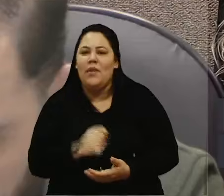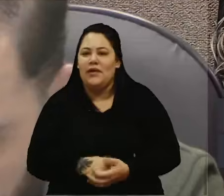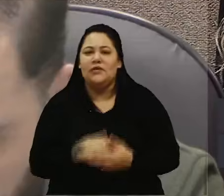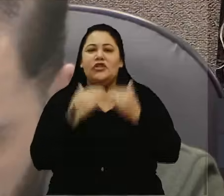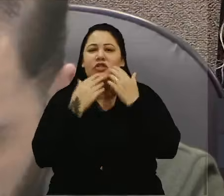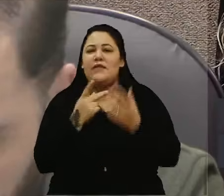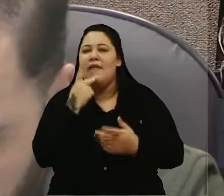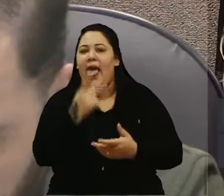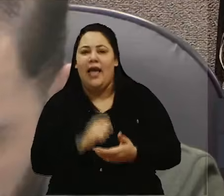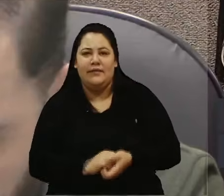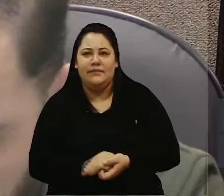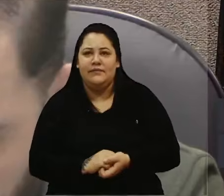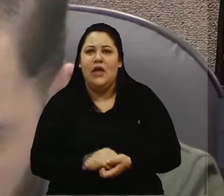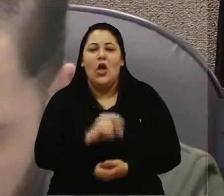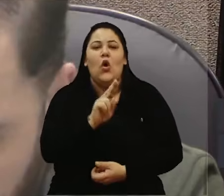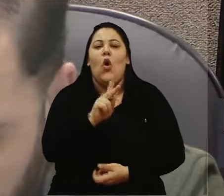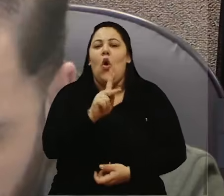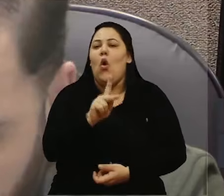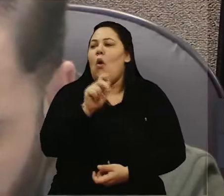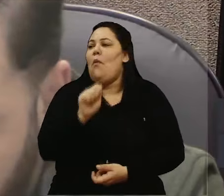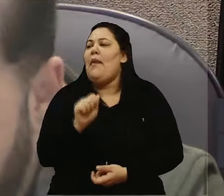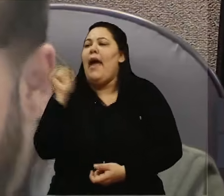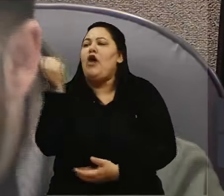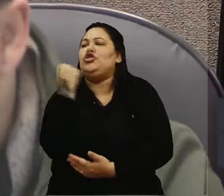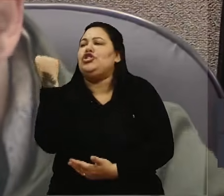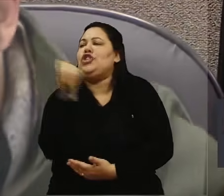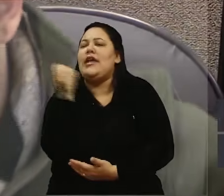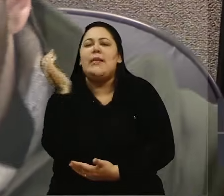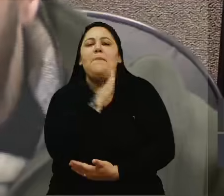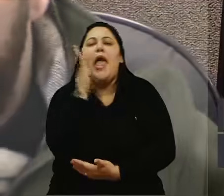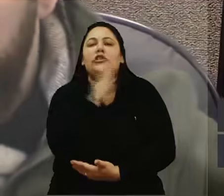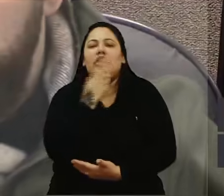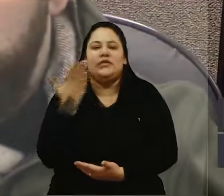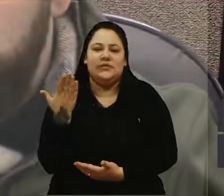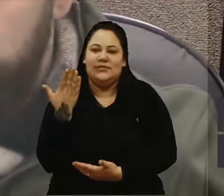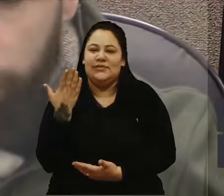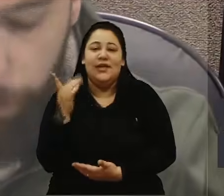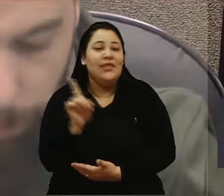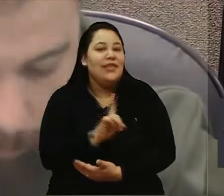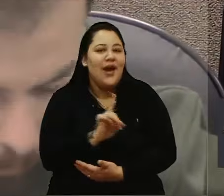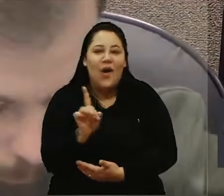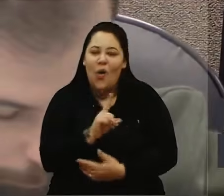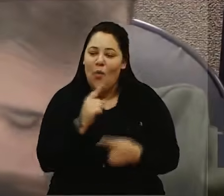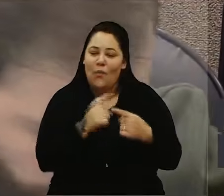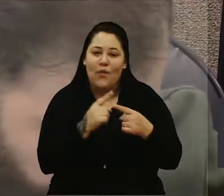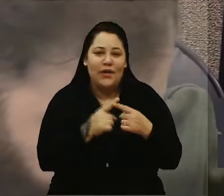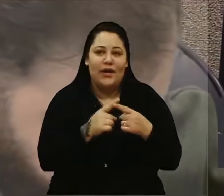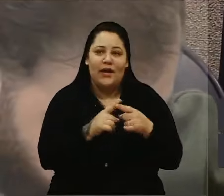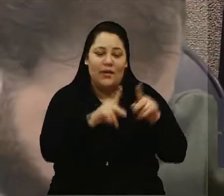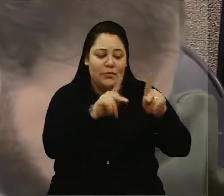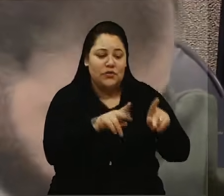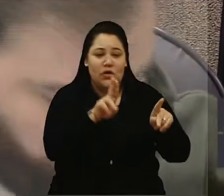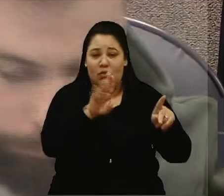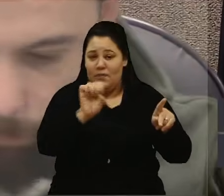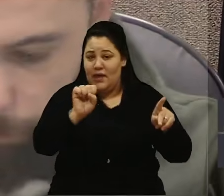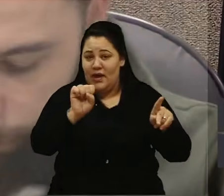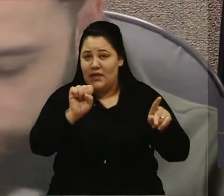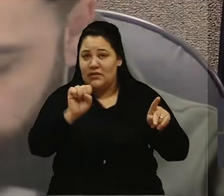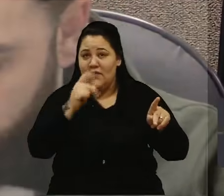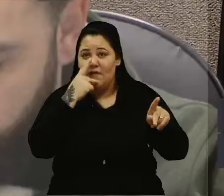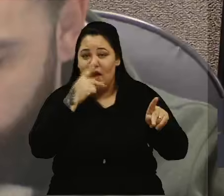aqui dizer assim, UPA é para urgências e emergências. Porque as pessoas mesmo nas UBSs dizem, tá ruim? Vai para a